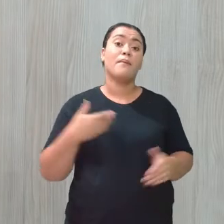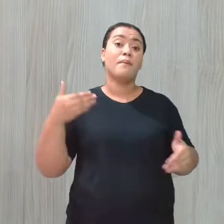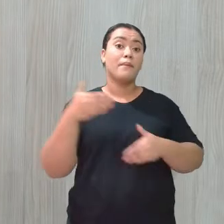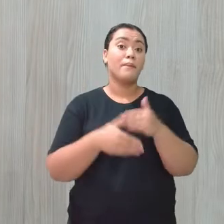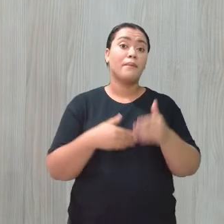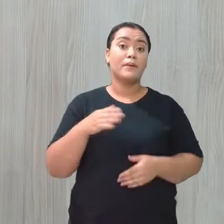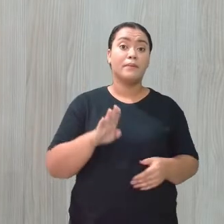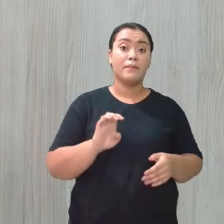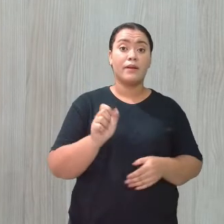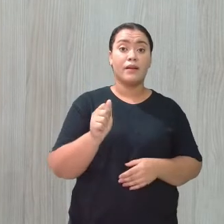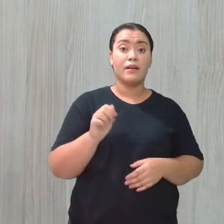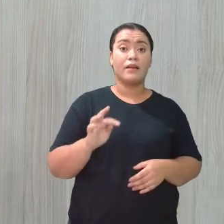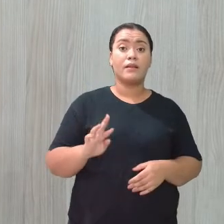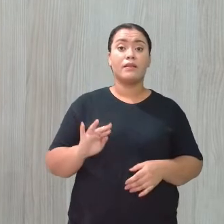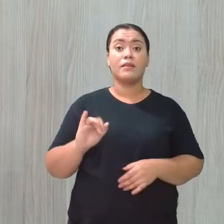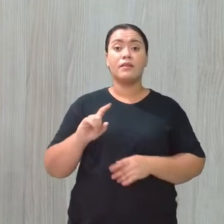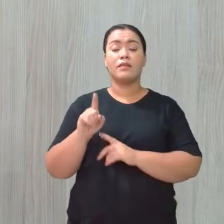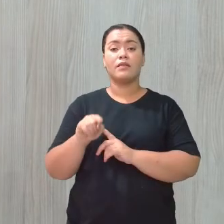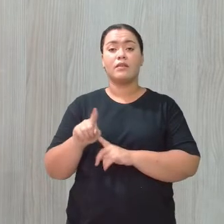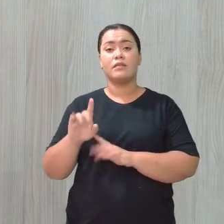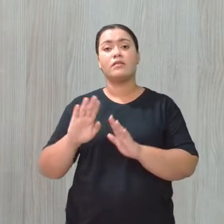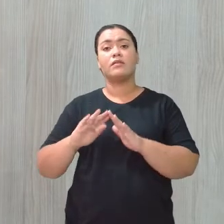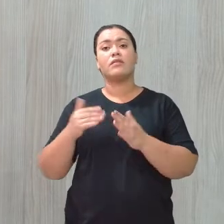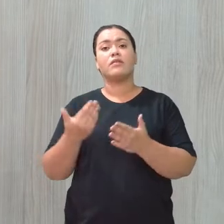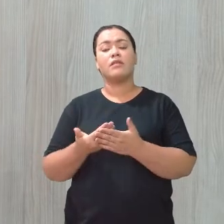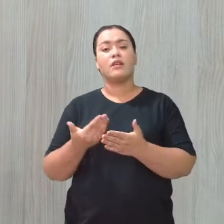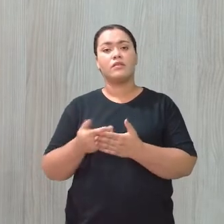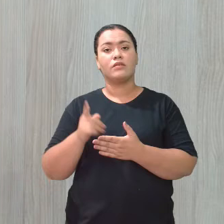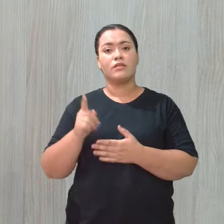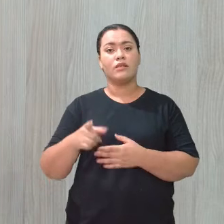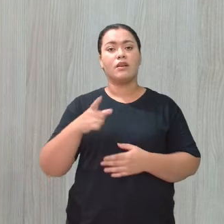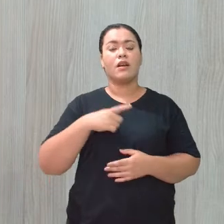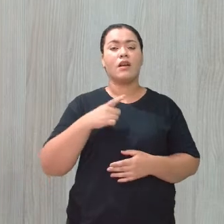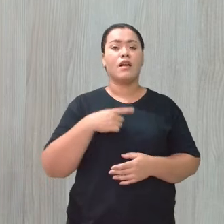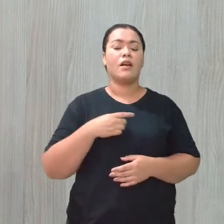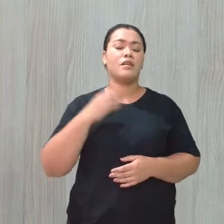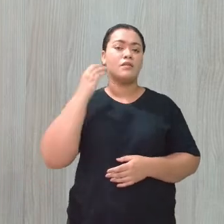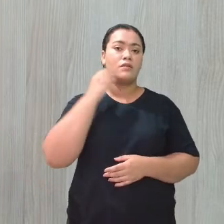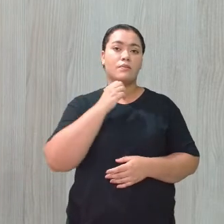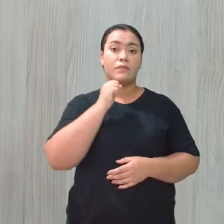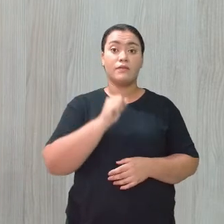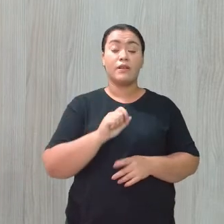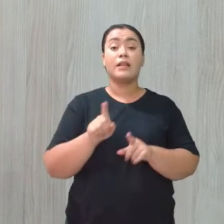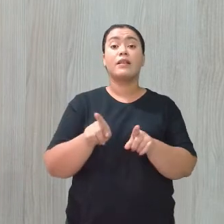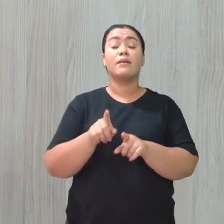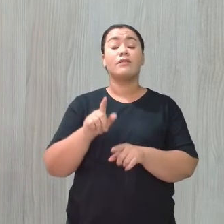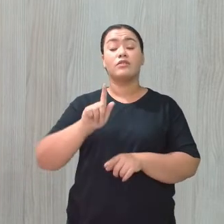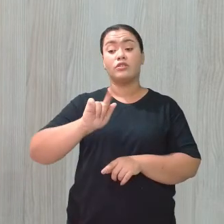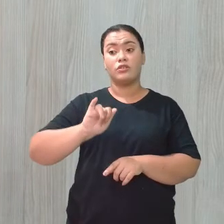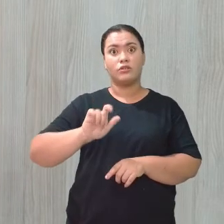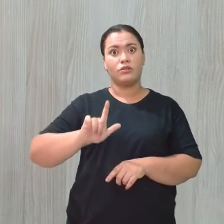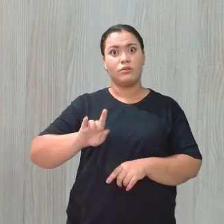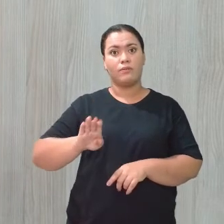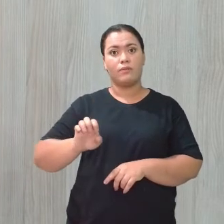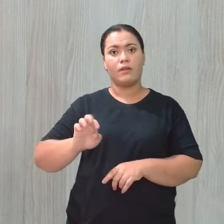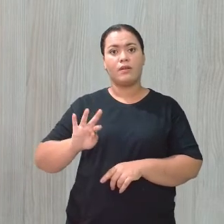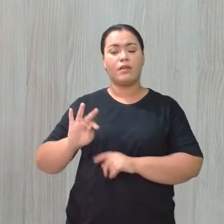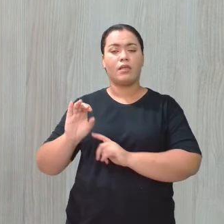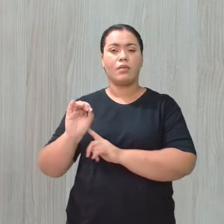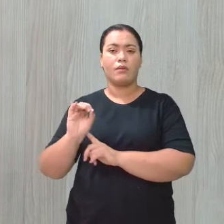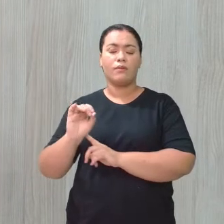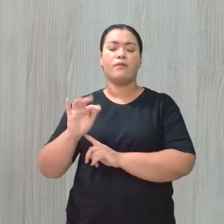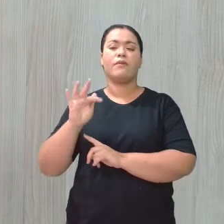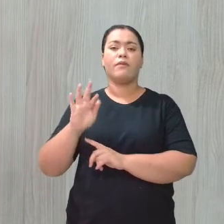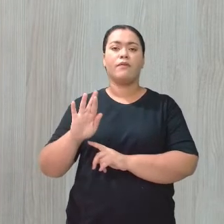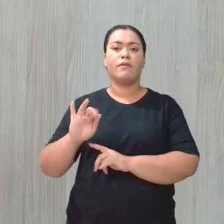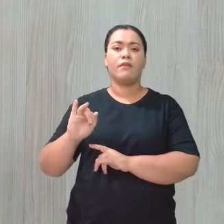participação de Beatriz, da Escola Sociólogo Gilberto Freire, e Emily, né, que